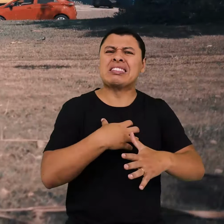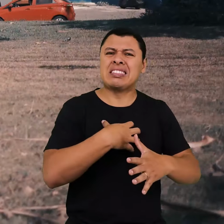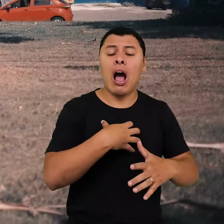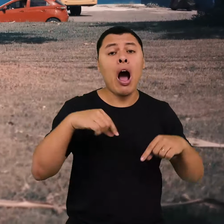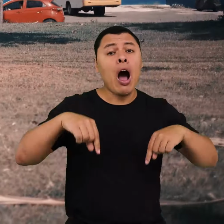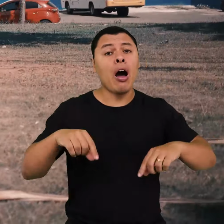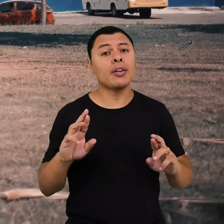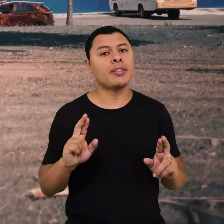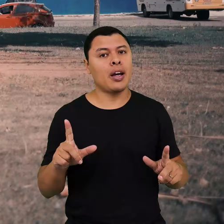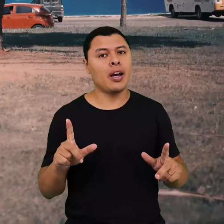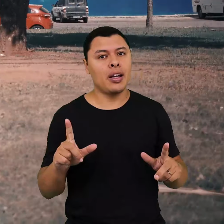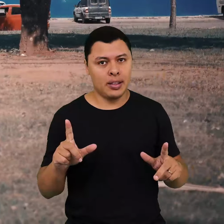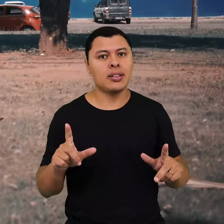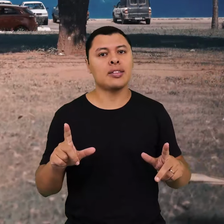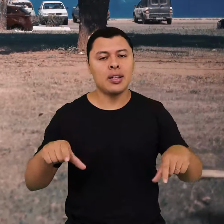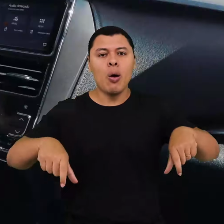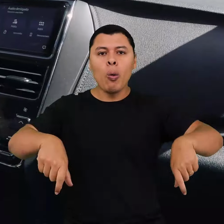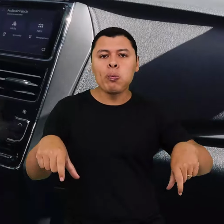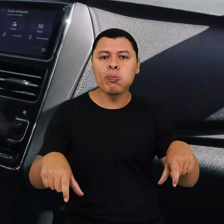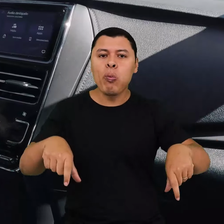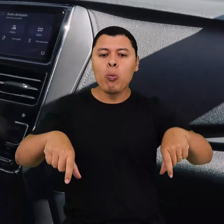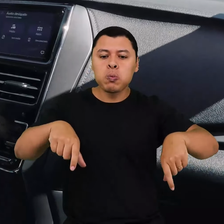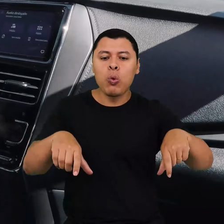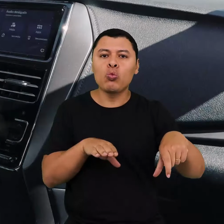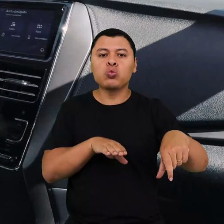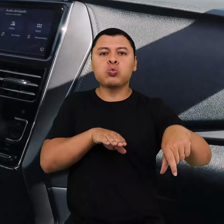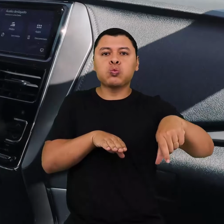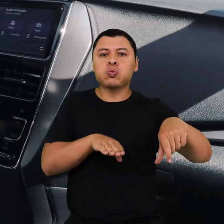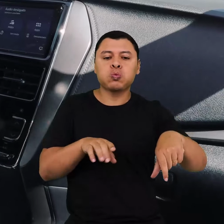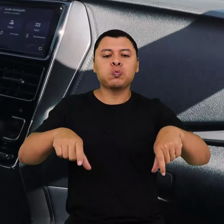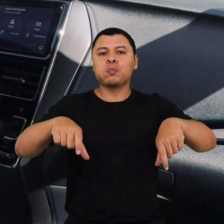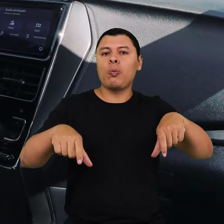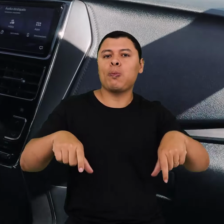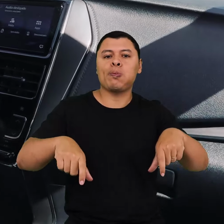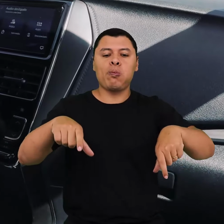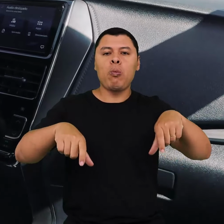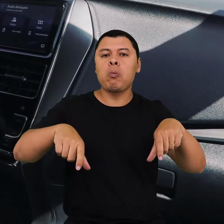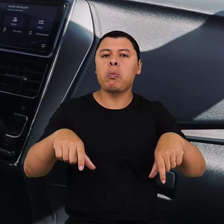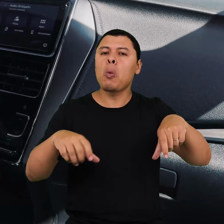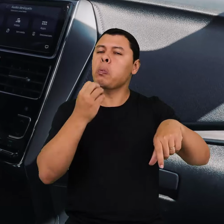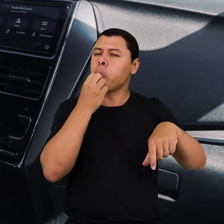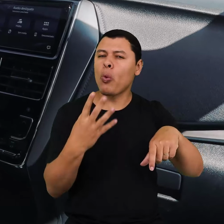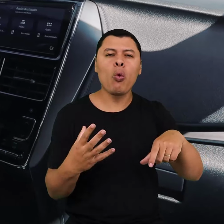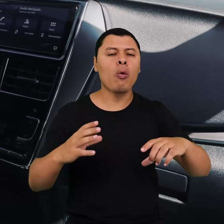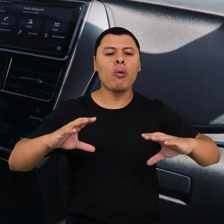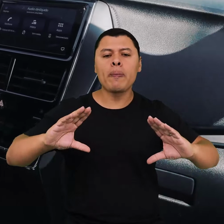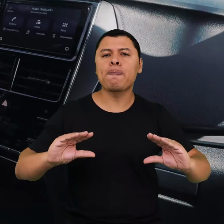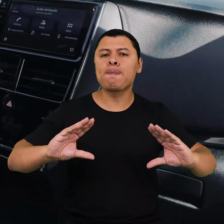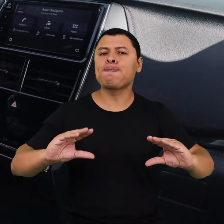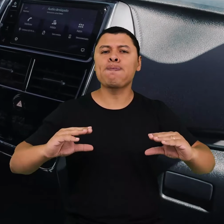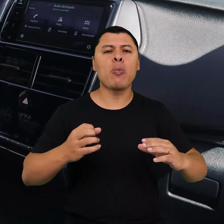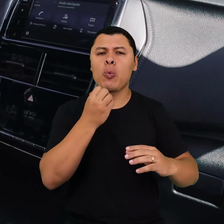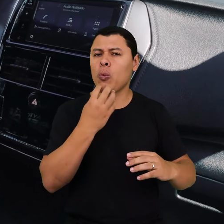tem uma complacência, né? A forma como ele absorve as irregularidades do solo muito boas, ajuda o perfil do pneu, mas o trabalho de suspensão, da